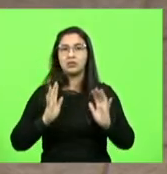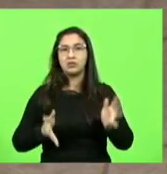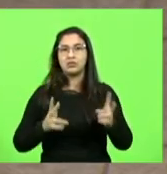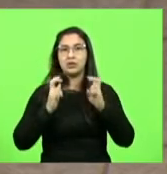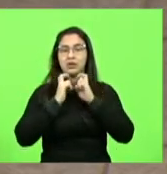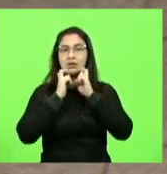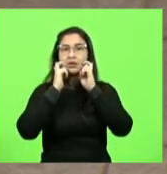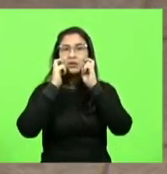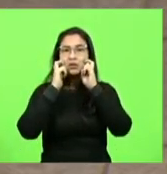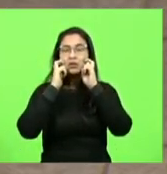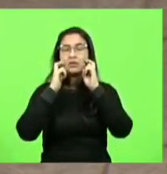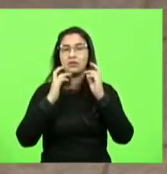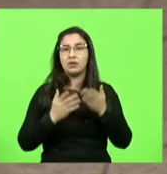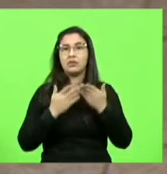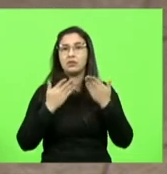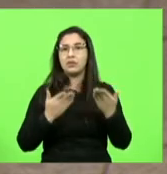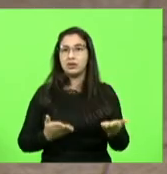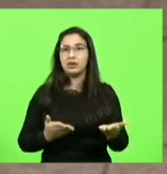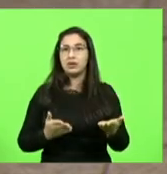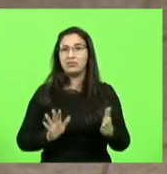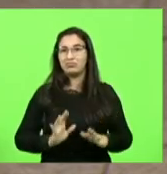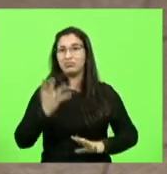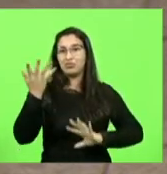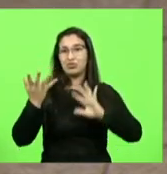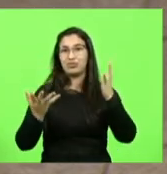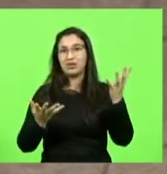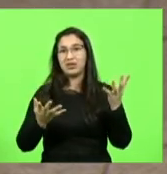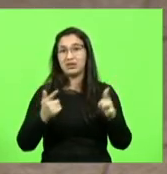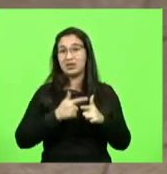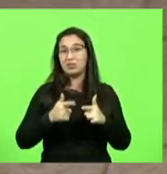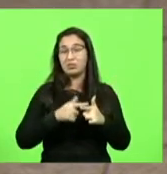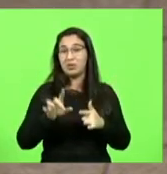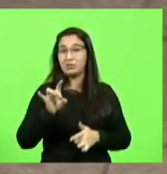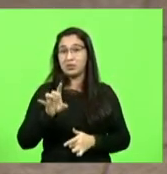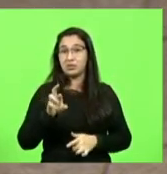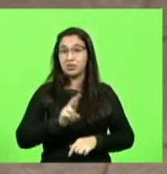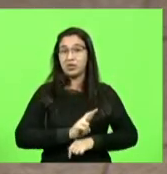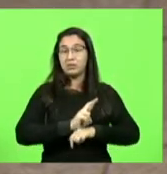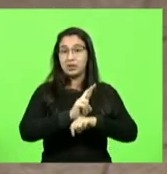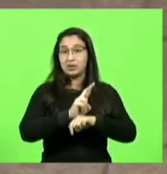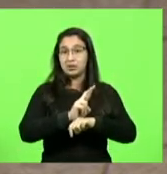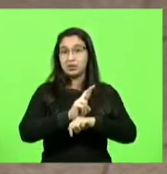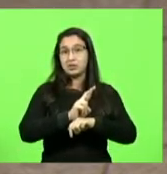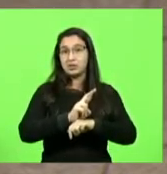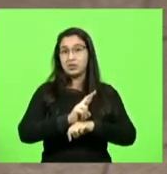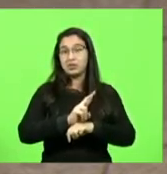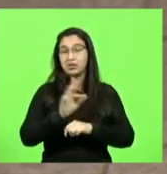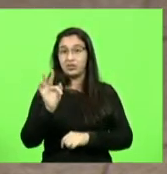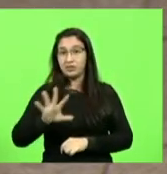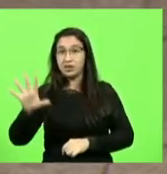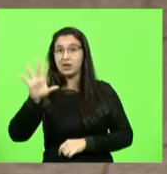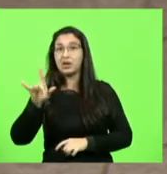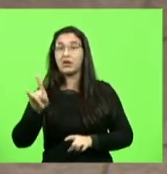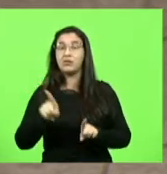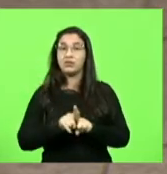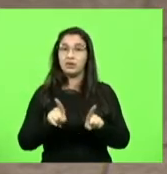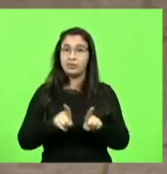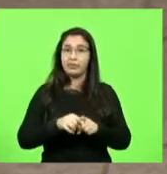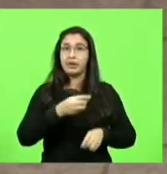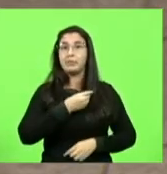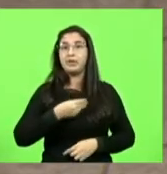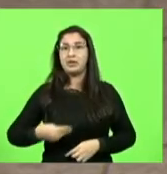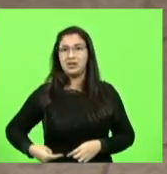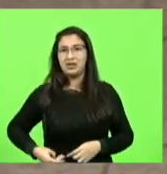essa situação, que o problema não é só dos representantes federais, é do presidente, é do ministro, é de tanta